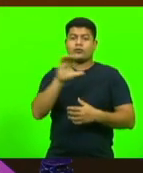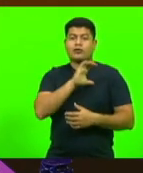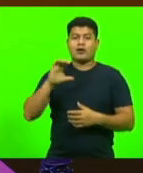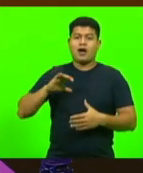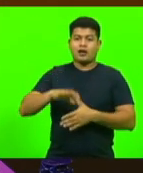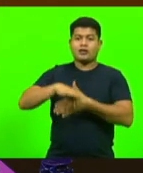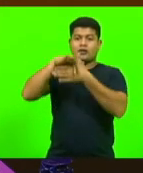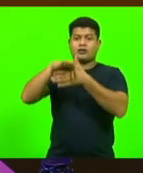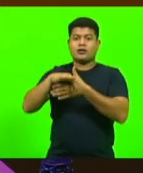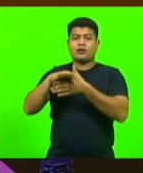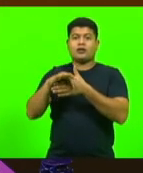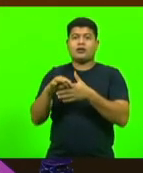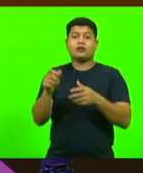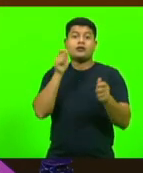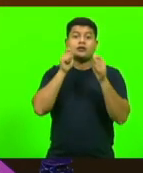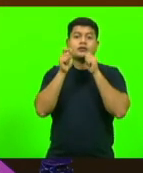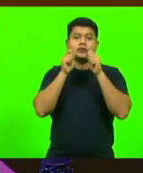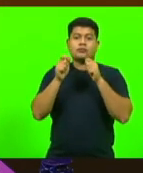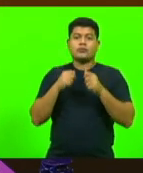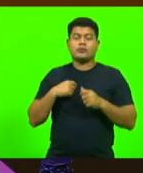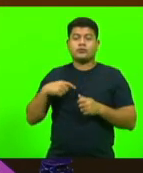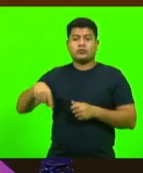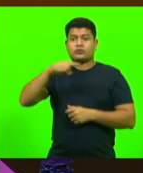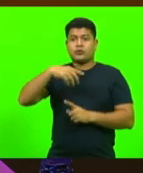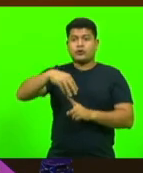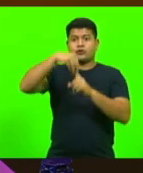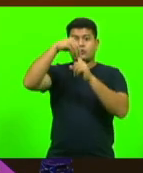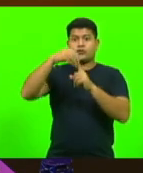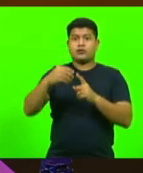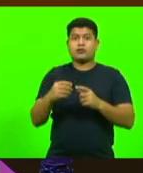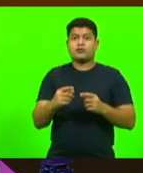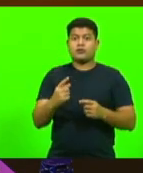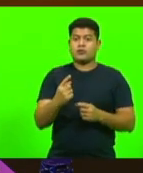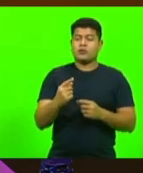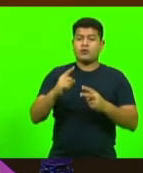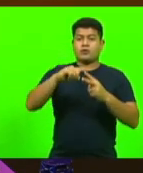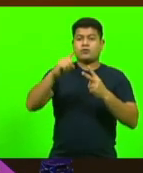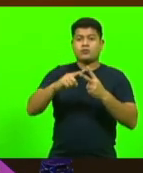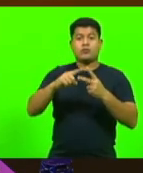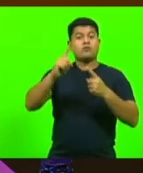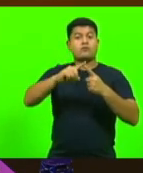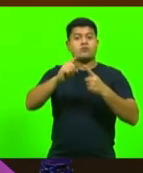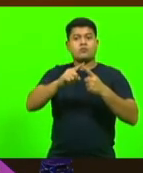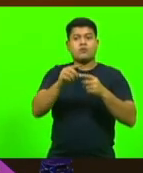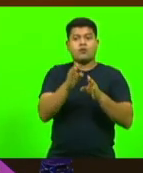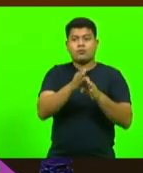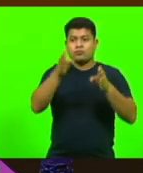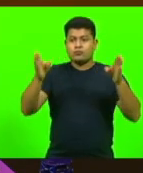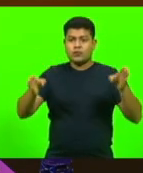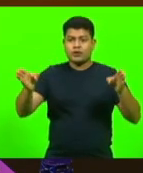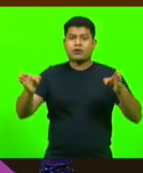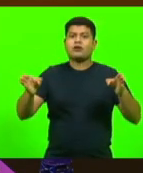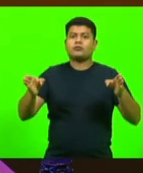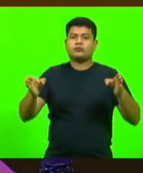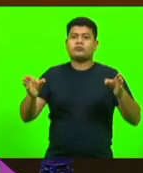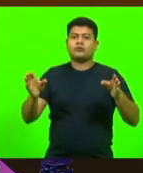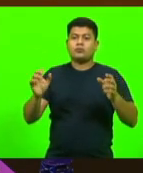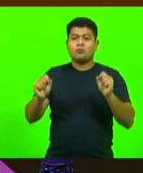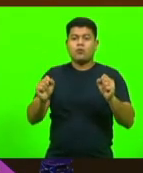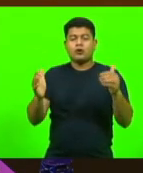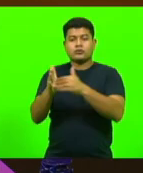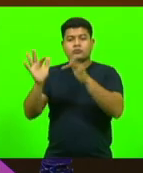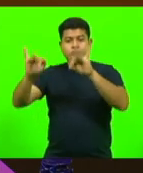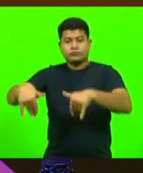a gente chama atenção para dois prazo determinado e o liderança e assessoramento o que que diz lá na exposição de